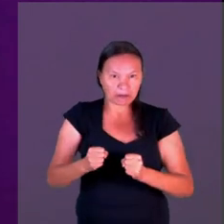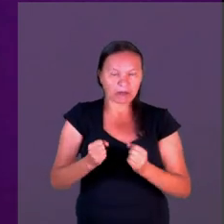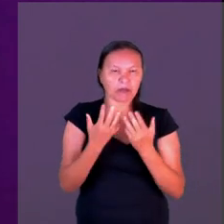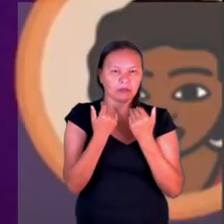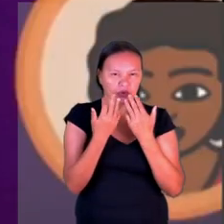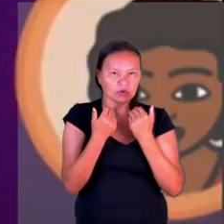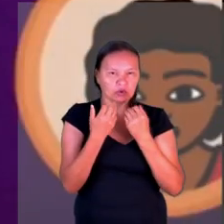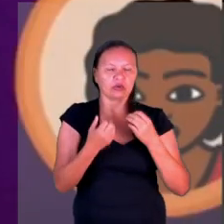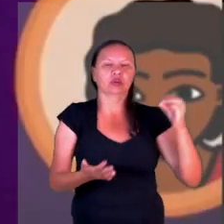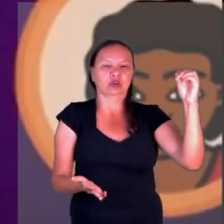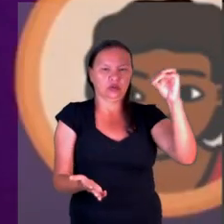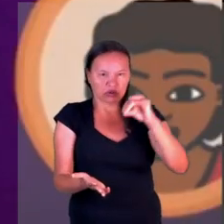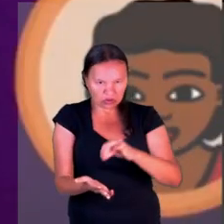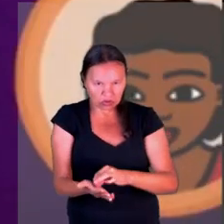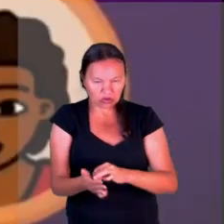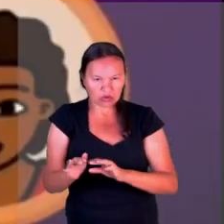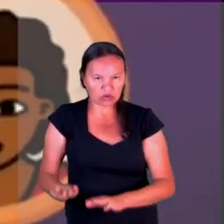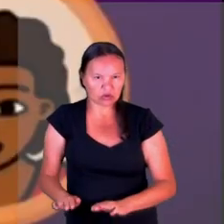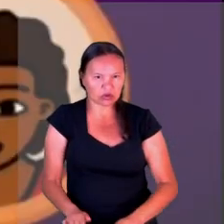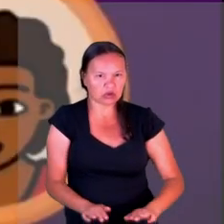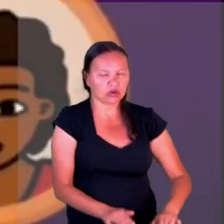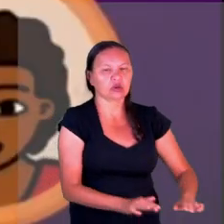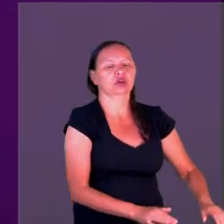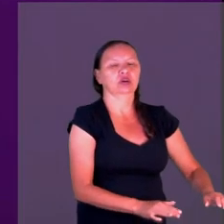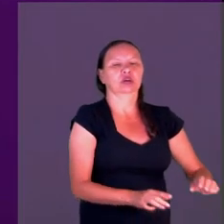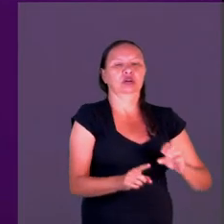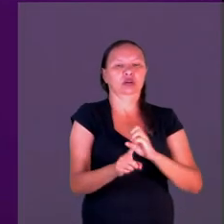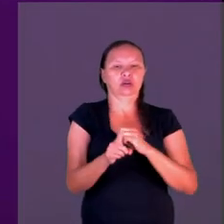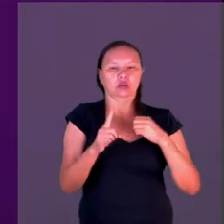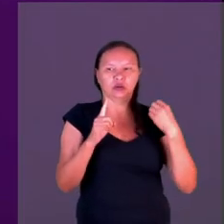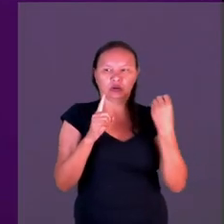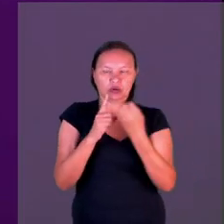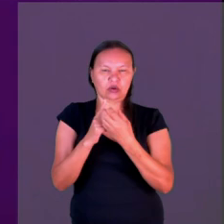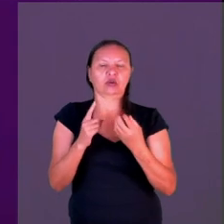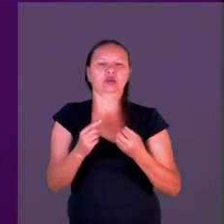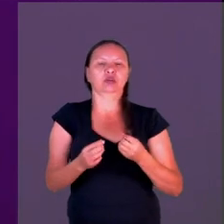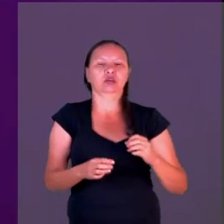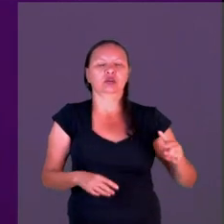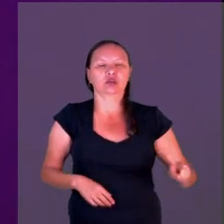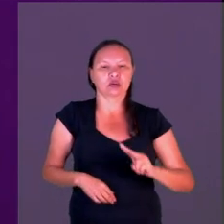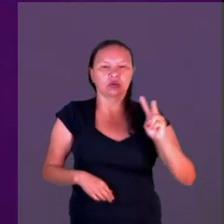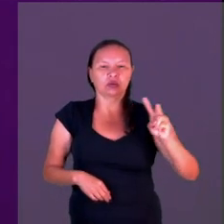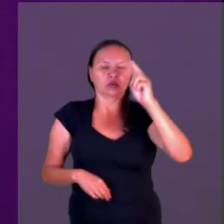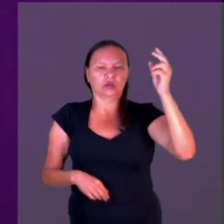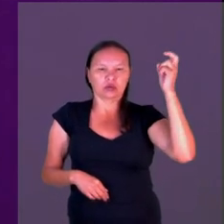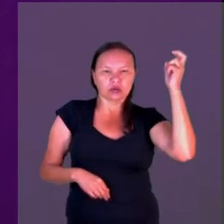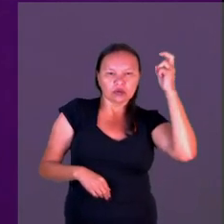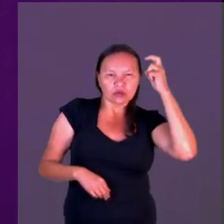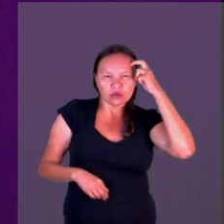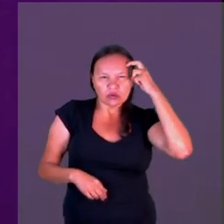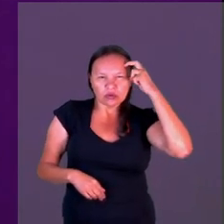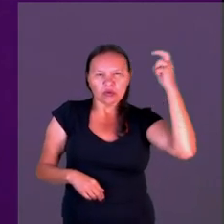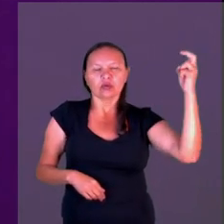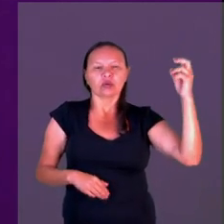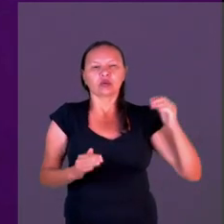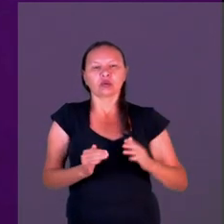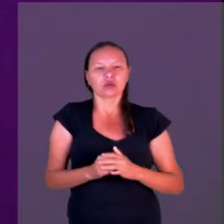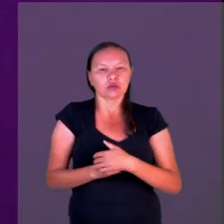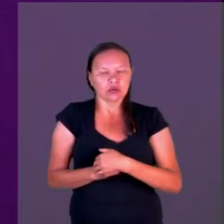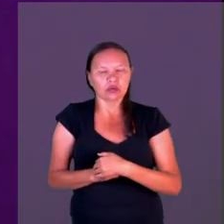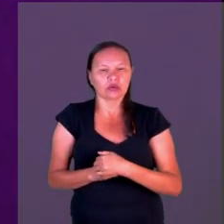verdade às crianças de todas as populações tradicionais valorizando a cultura conservando meio